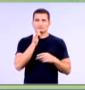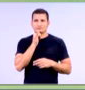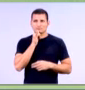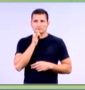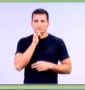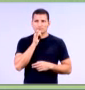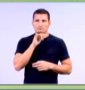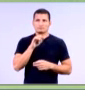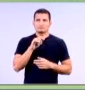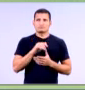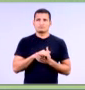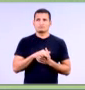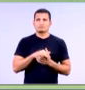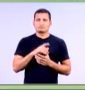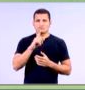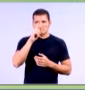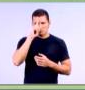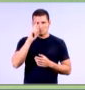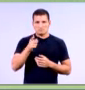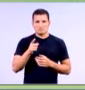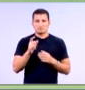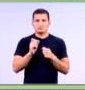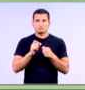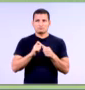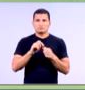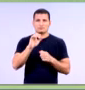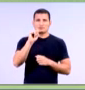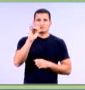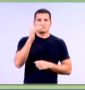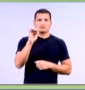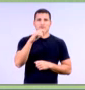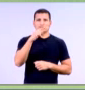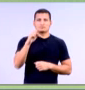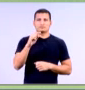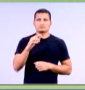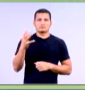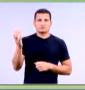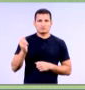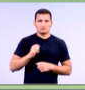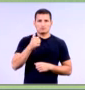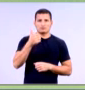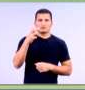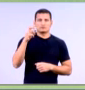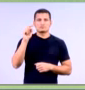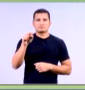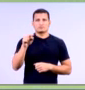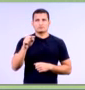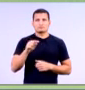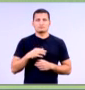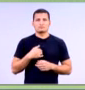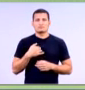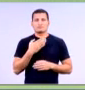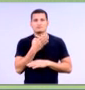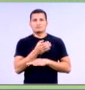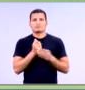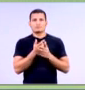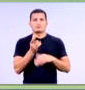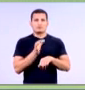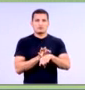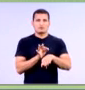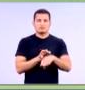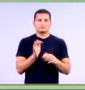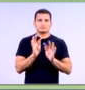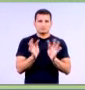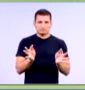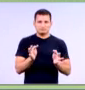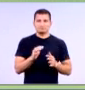realizar a ação. Sacar 15 mil. Eu vou lá comprar um brinquedinho para mim, um relógiozinho simples, né? E